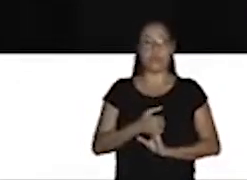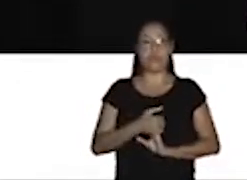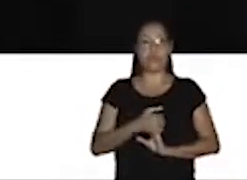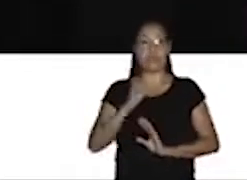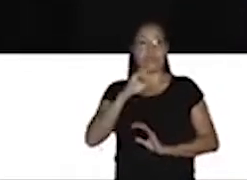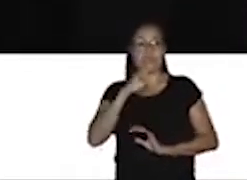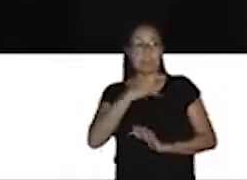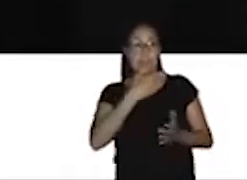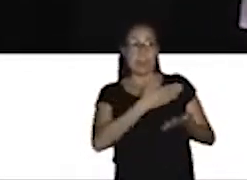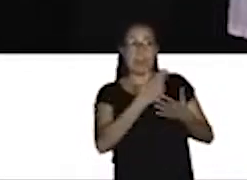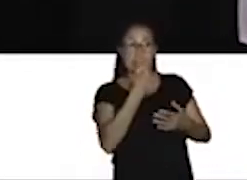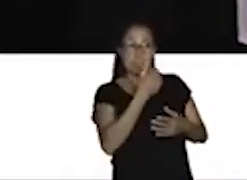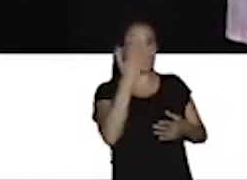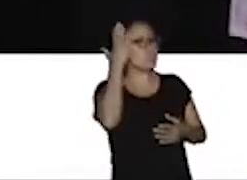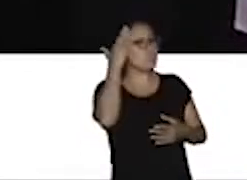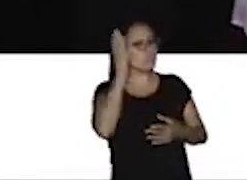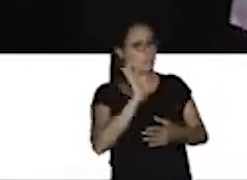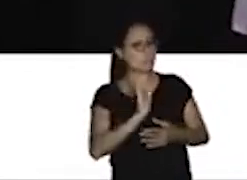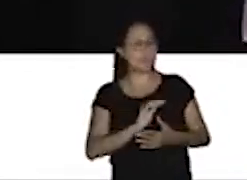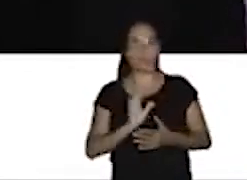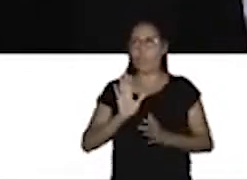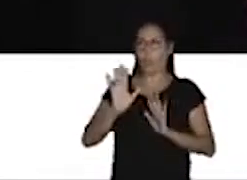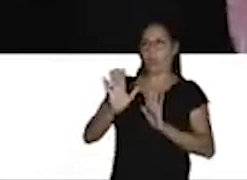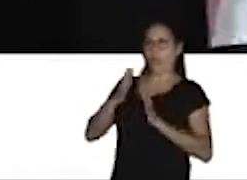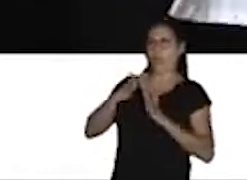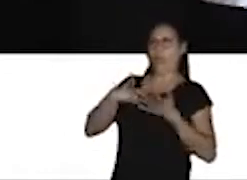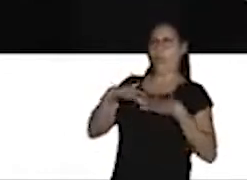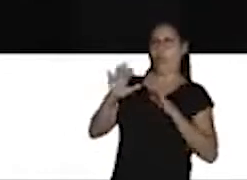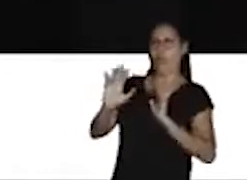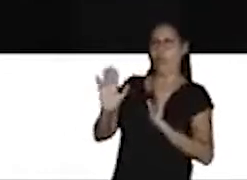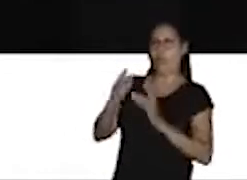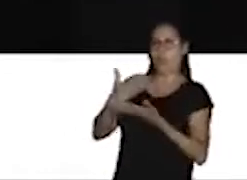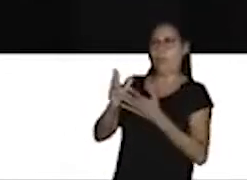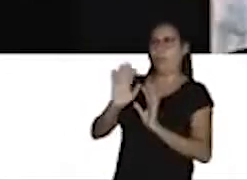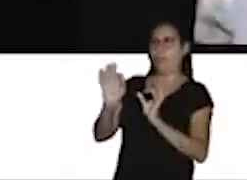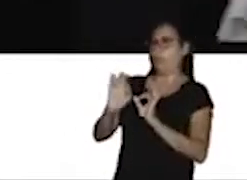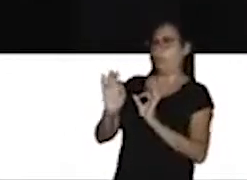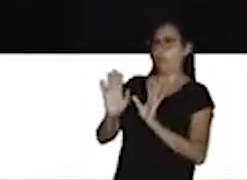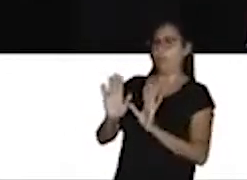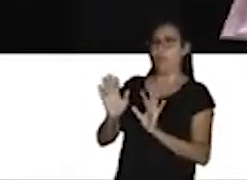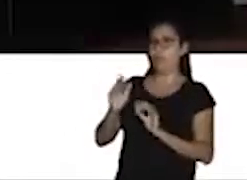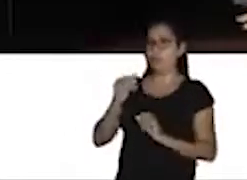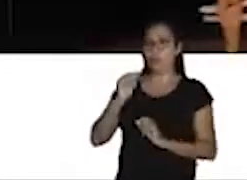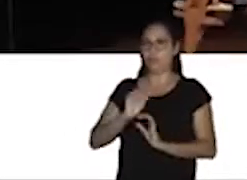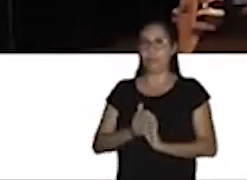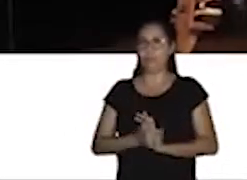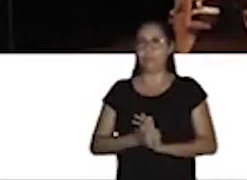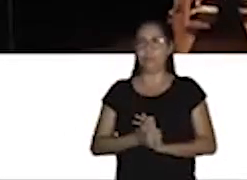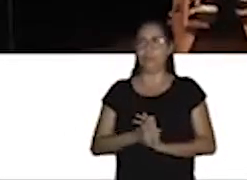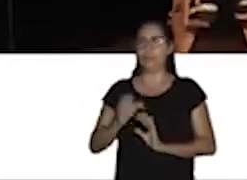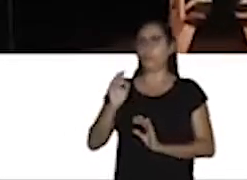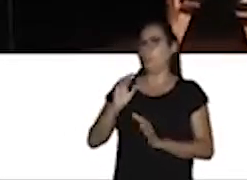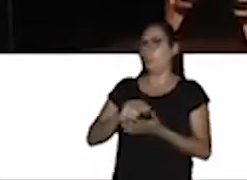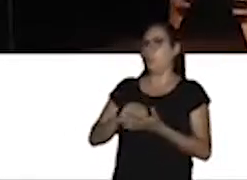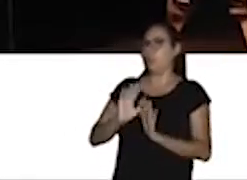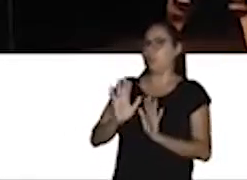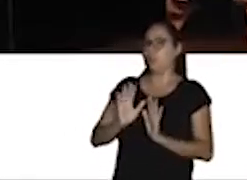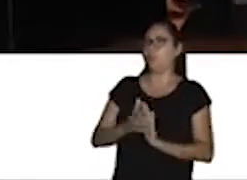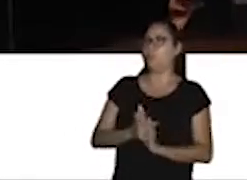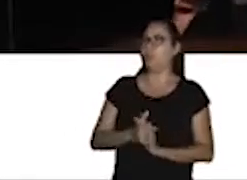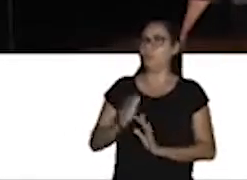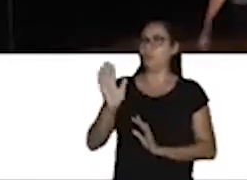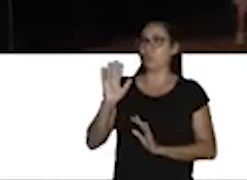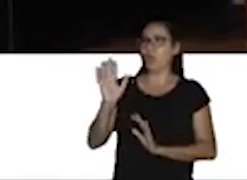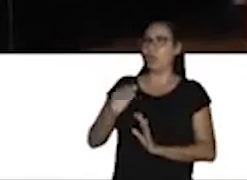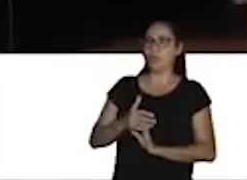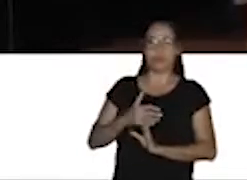você perder esse dinheiro, já sabe, hein? Pode deixar, patrão. Não vou perder de jeito nenhum, imagina. Só o que me faltava. Tchau,